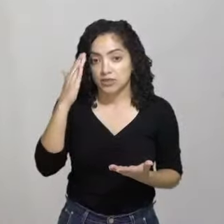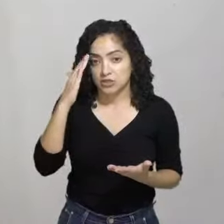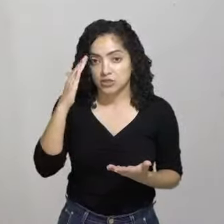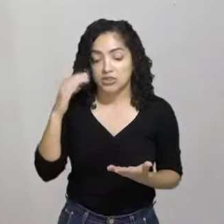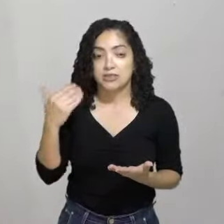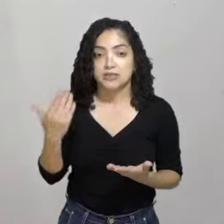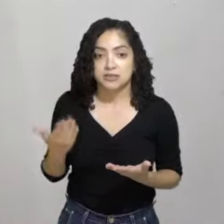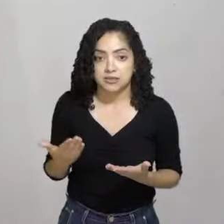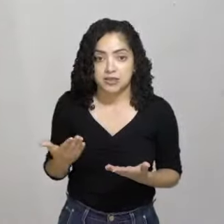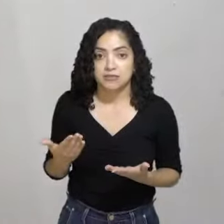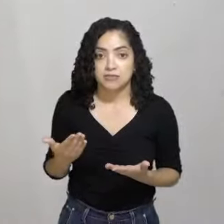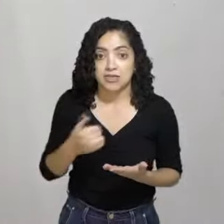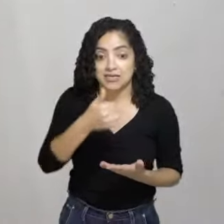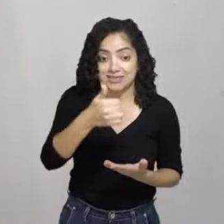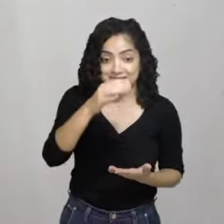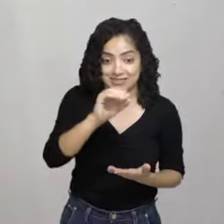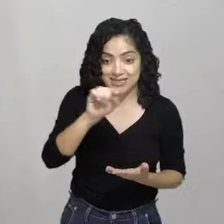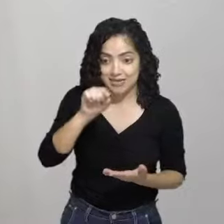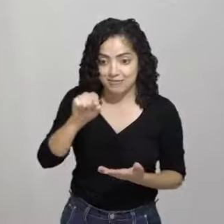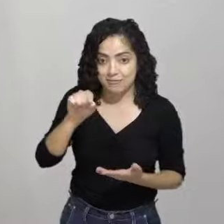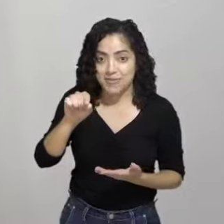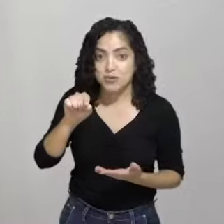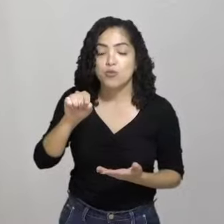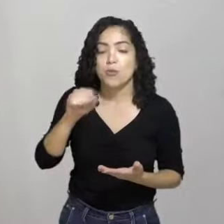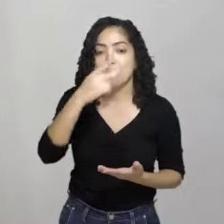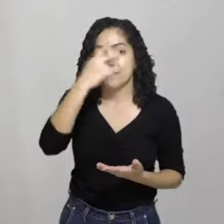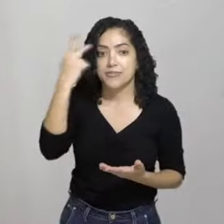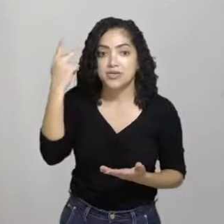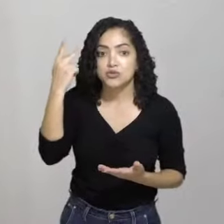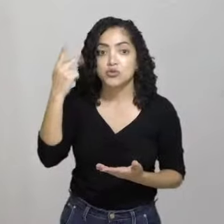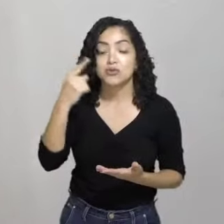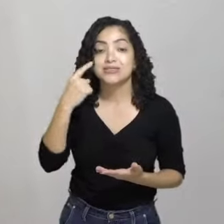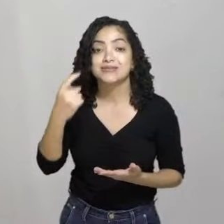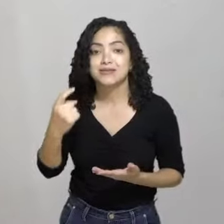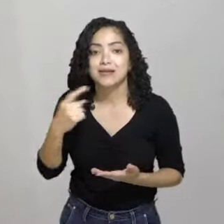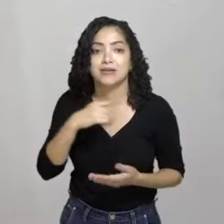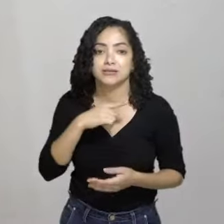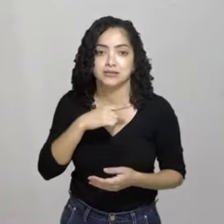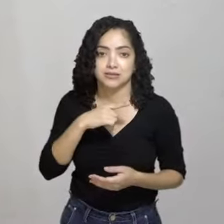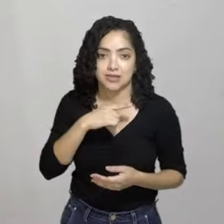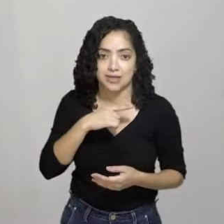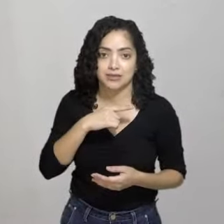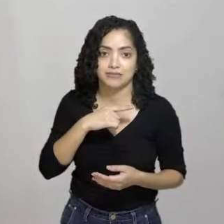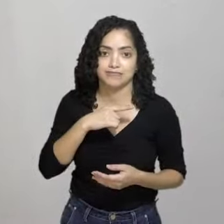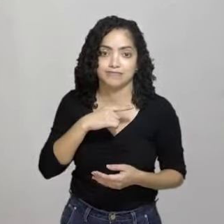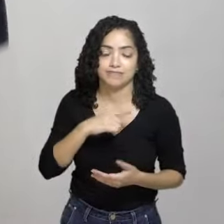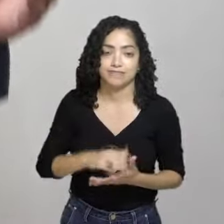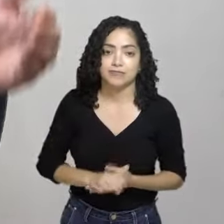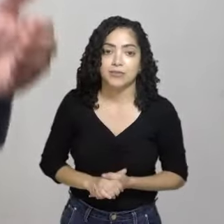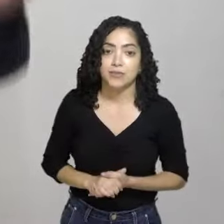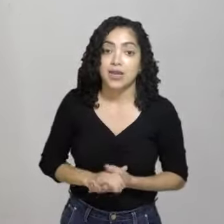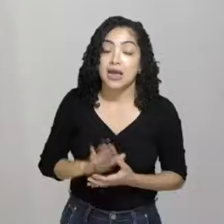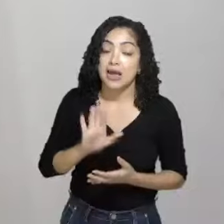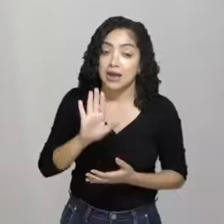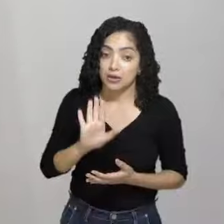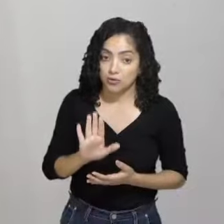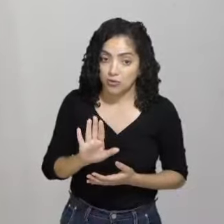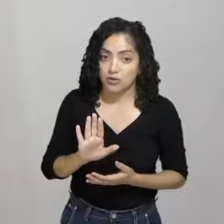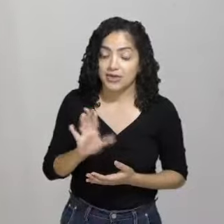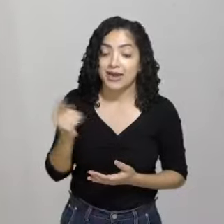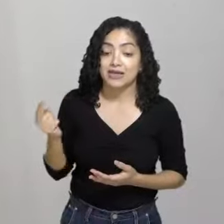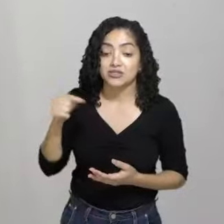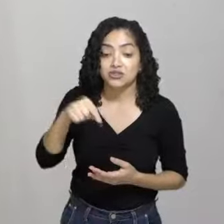estamos entendendo que são 100 mil pessoas interessadas na revogação desse confisco. Agora, a gente vem para